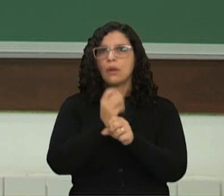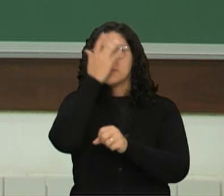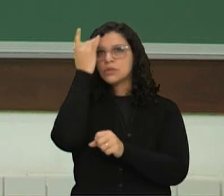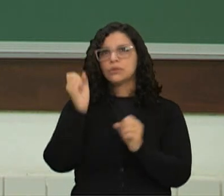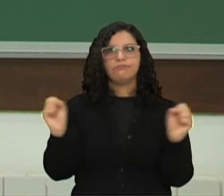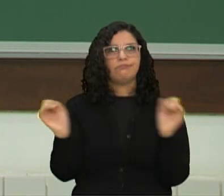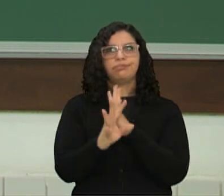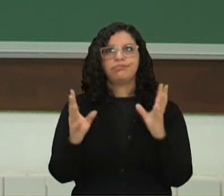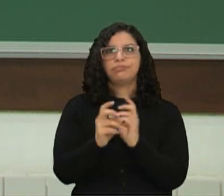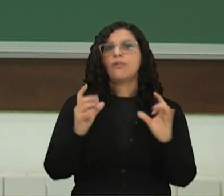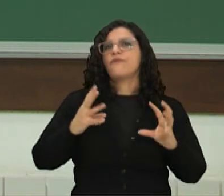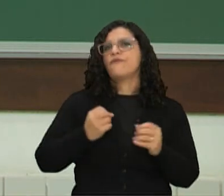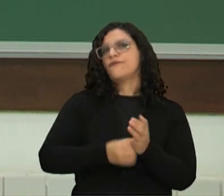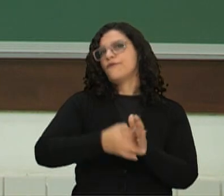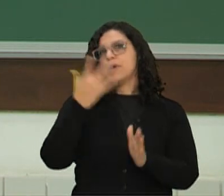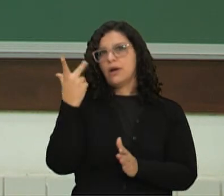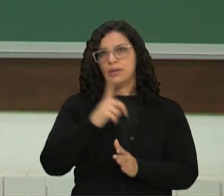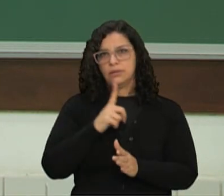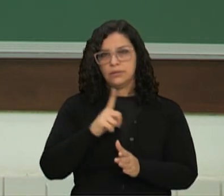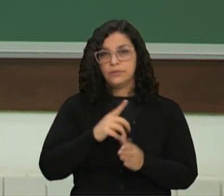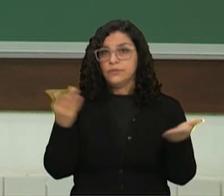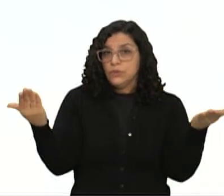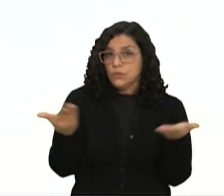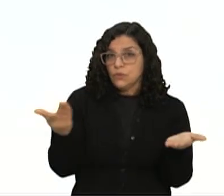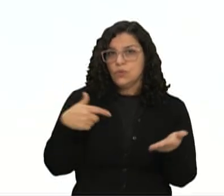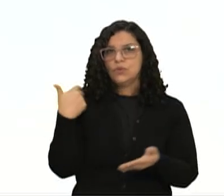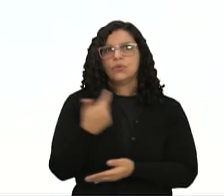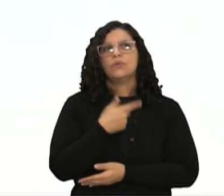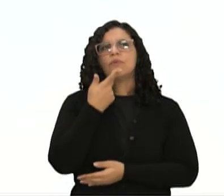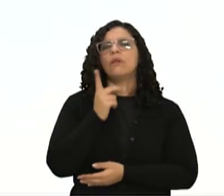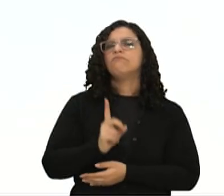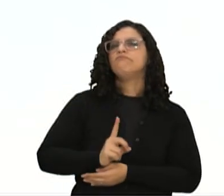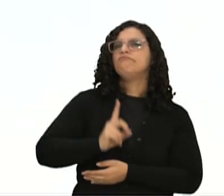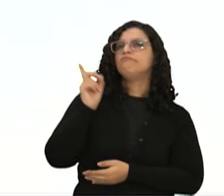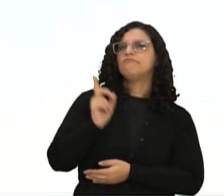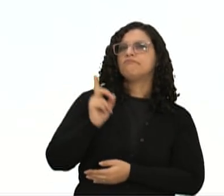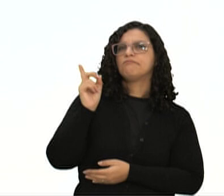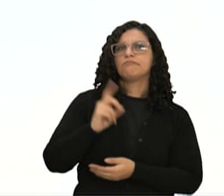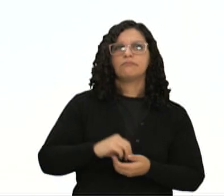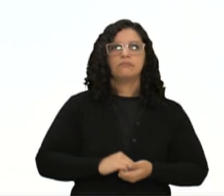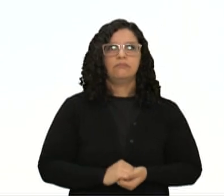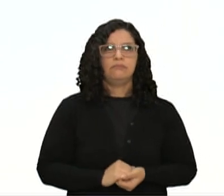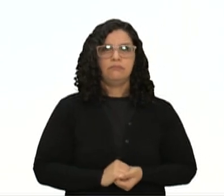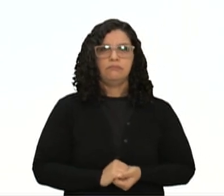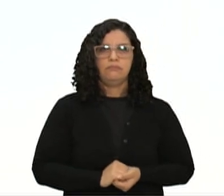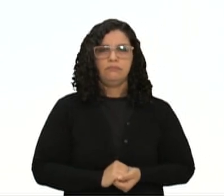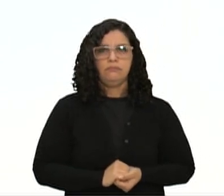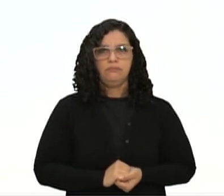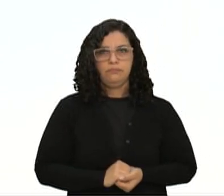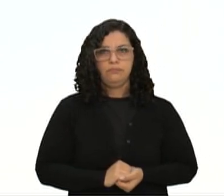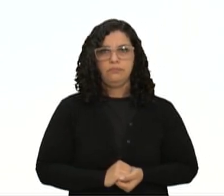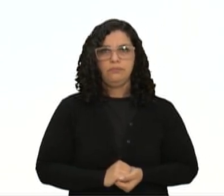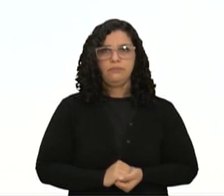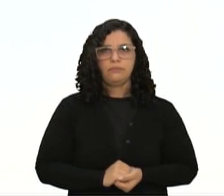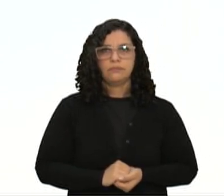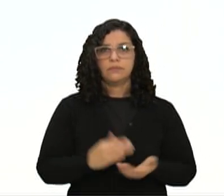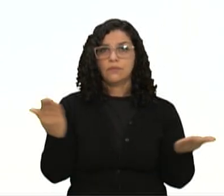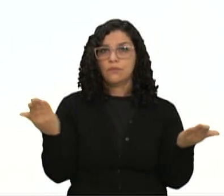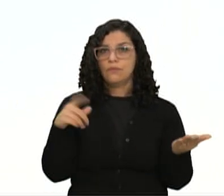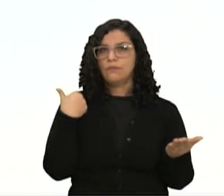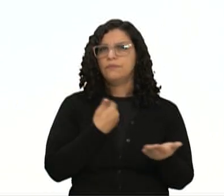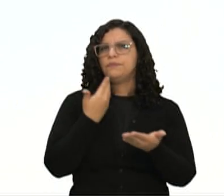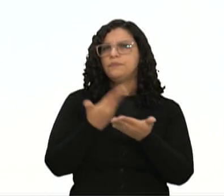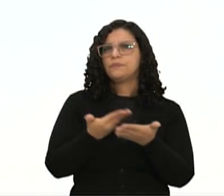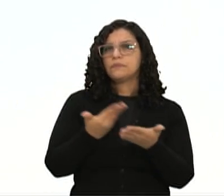de pessoas. E para hoje, então, we are going to study a poster campaign. Nós vamos